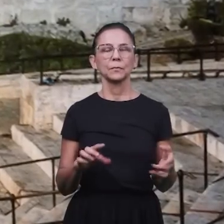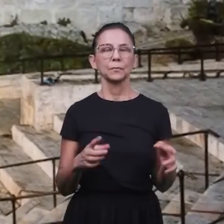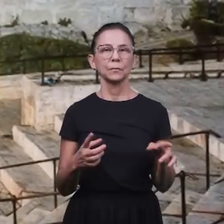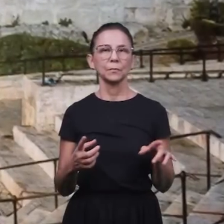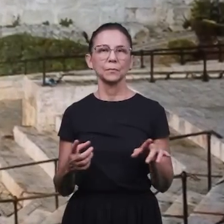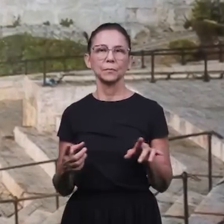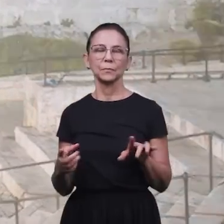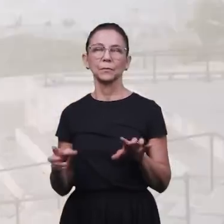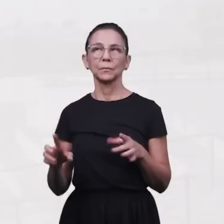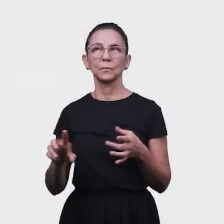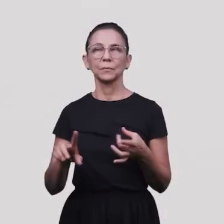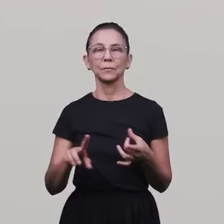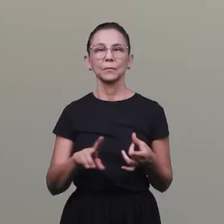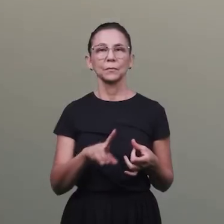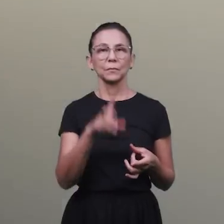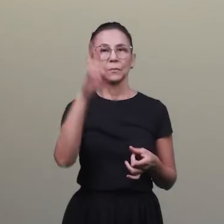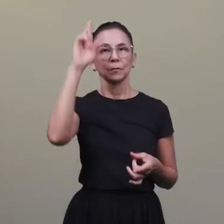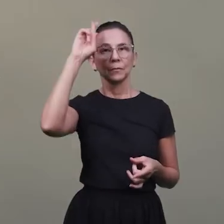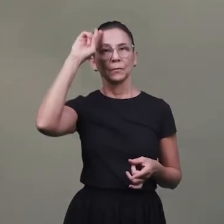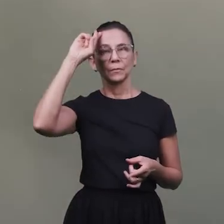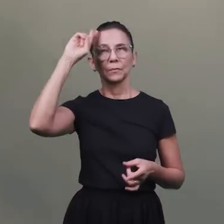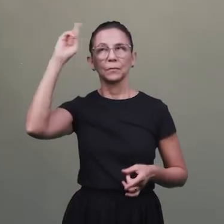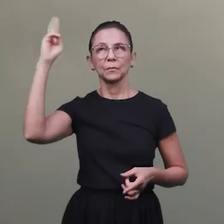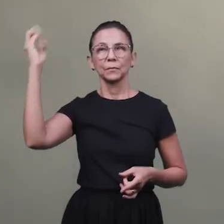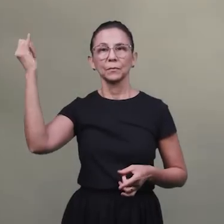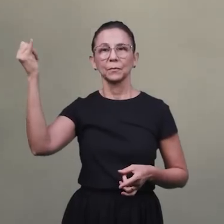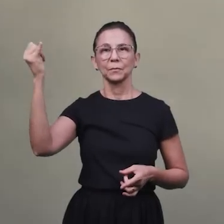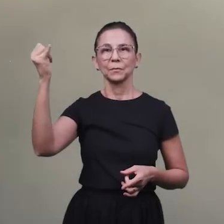Eis que abro a porta